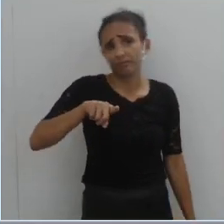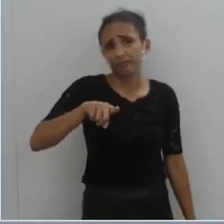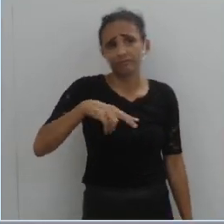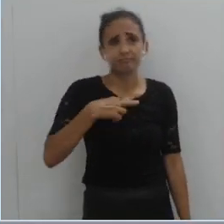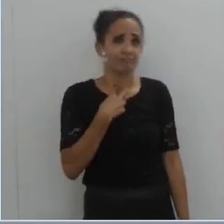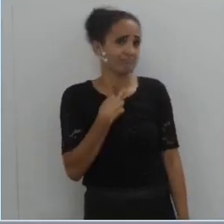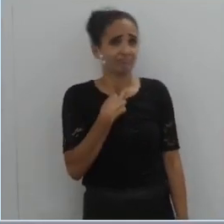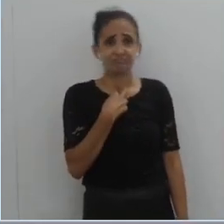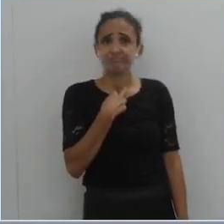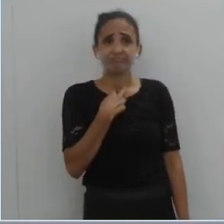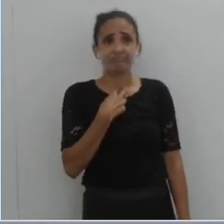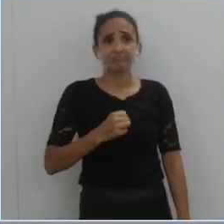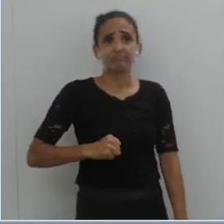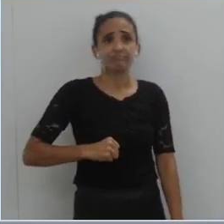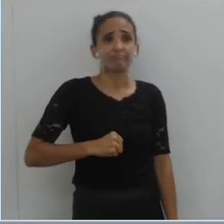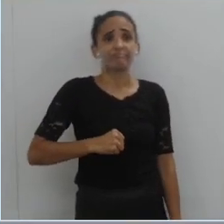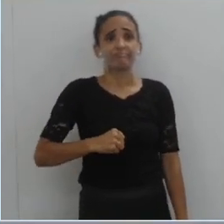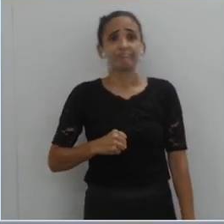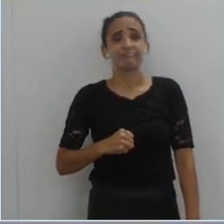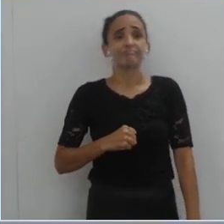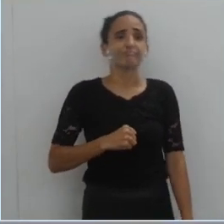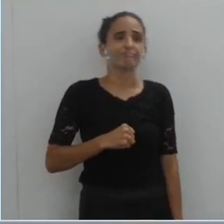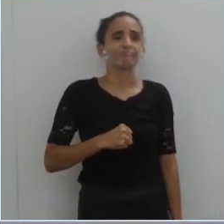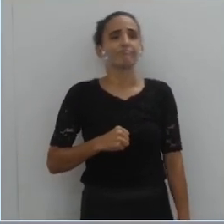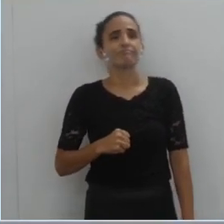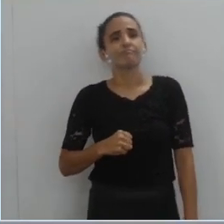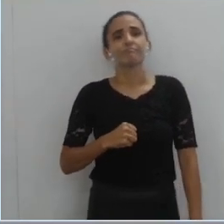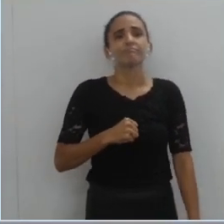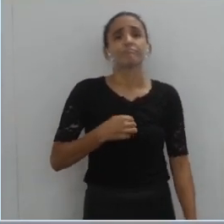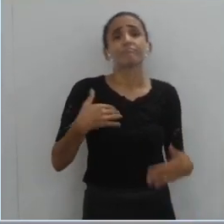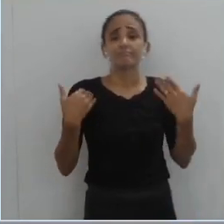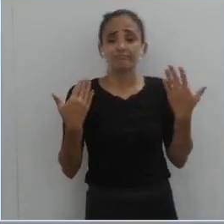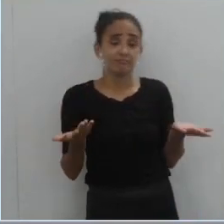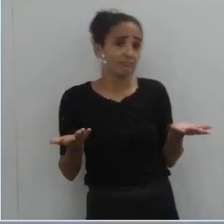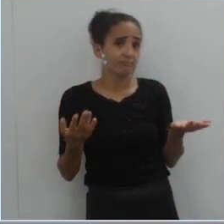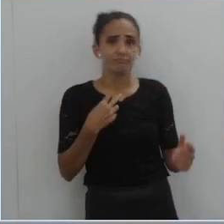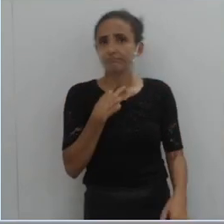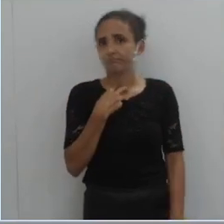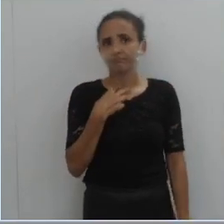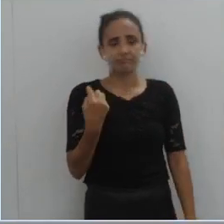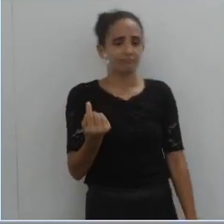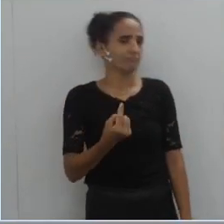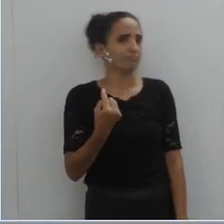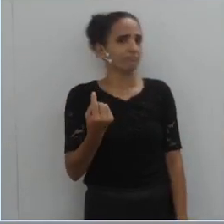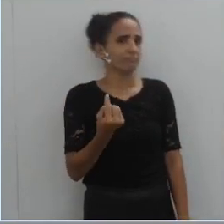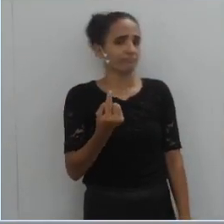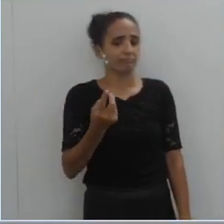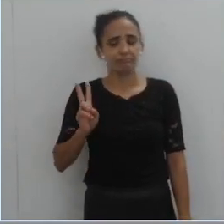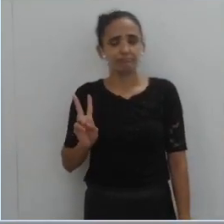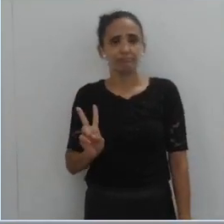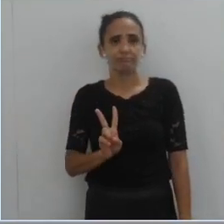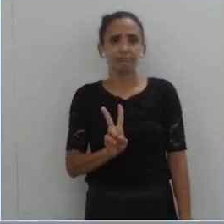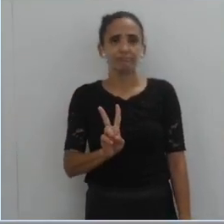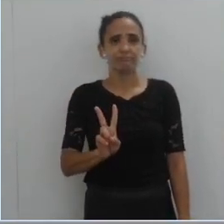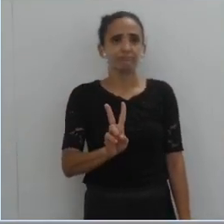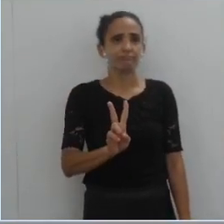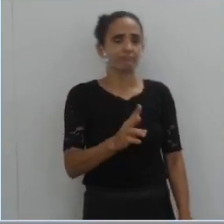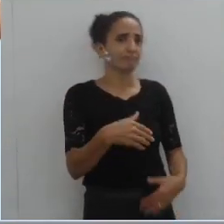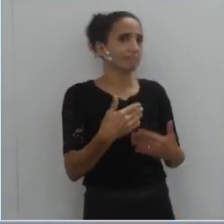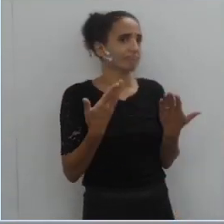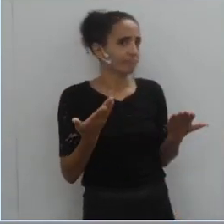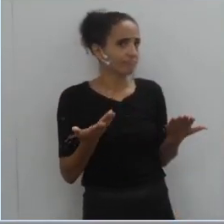marido vinha aqui, ó, com ela do lado, porque ela não podia ir só. Veja que